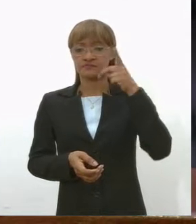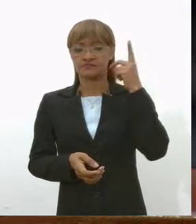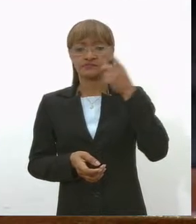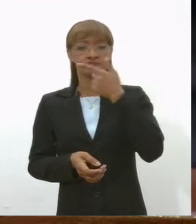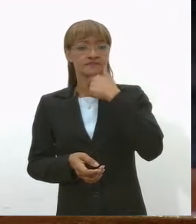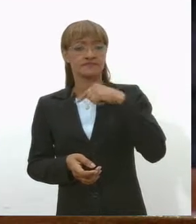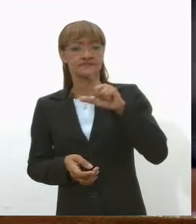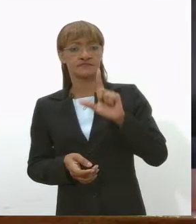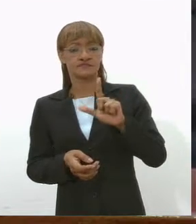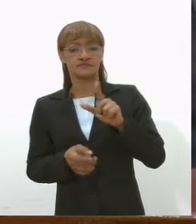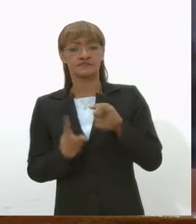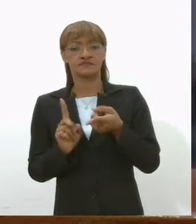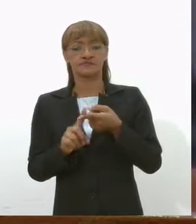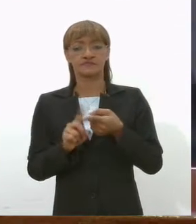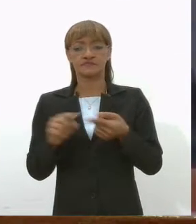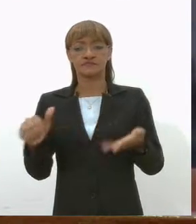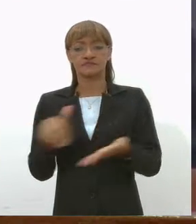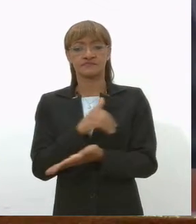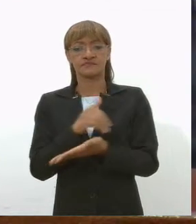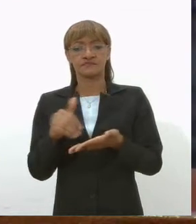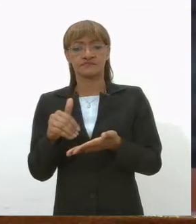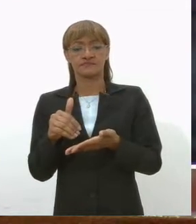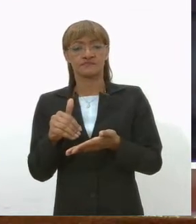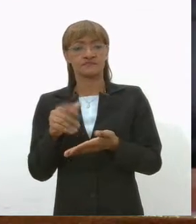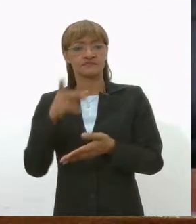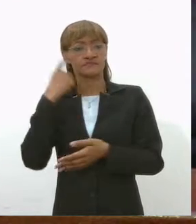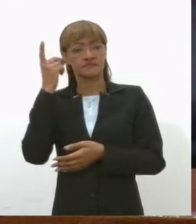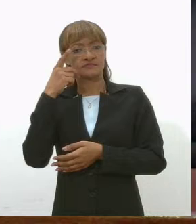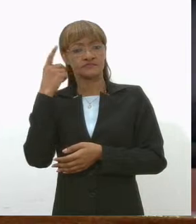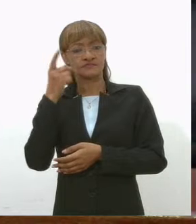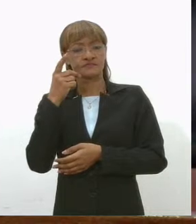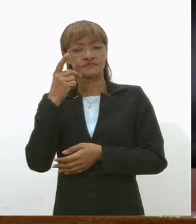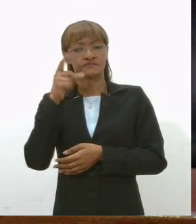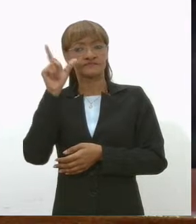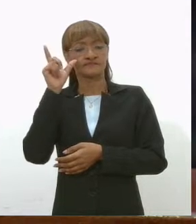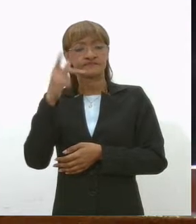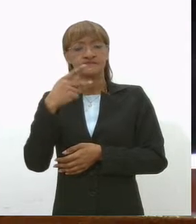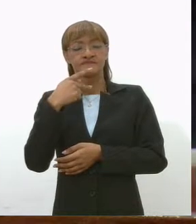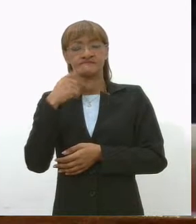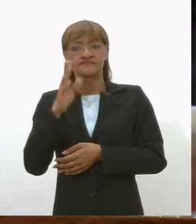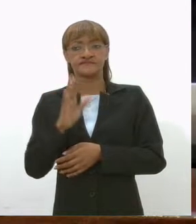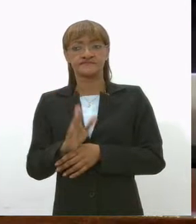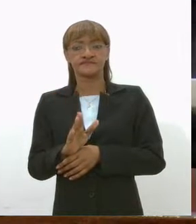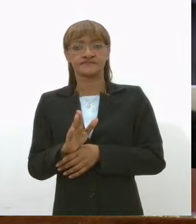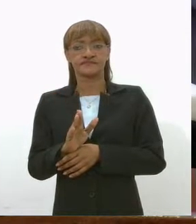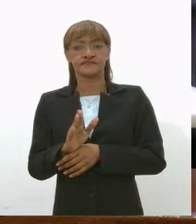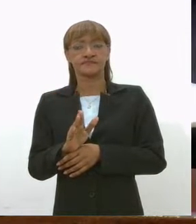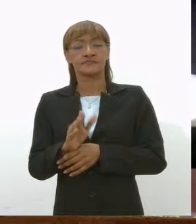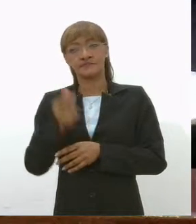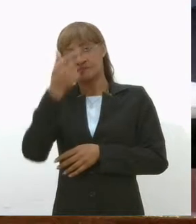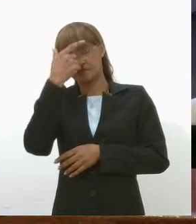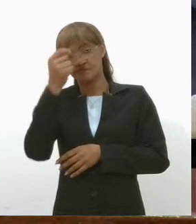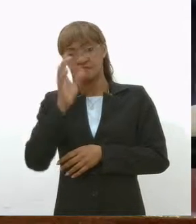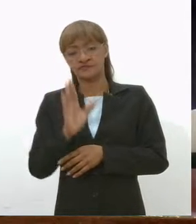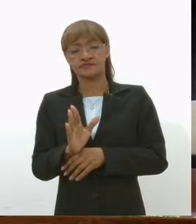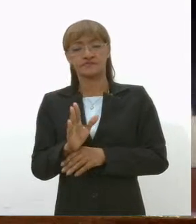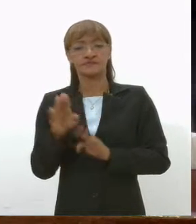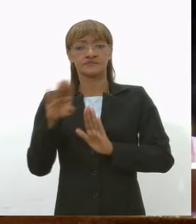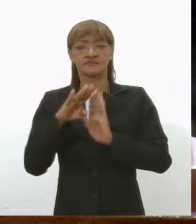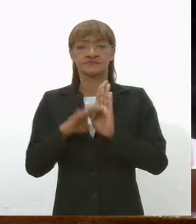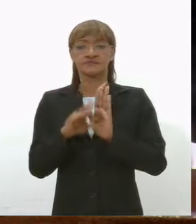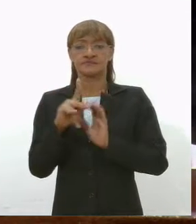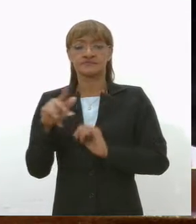Bispo, secretariado pelos senhores deputados Luciano Pimentel e Jefferson Andrade. A seguir, passou-se a ordem do